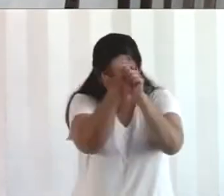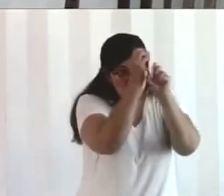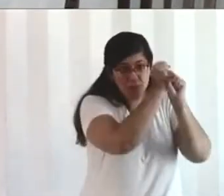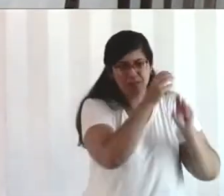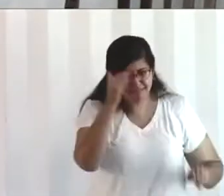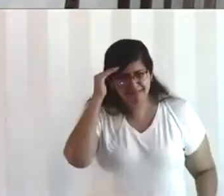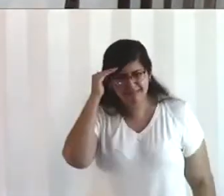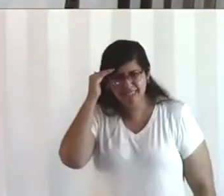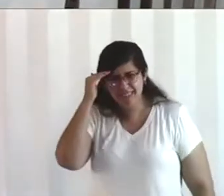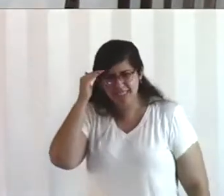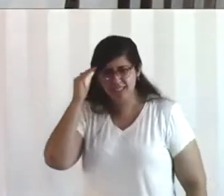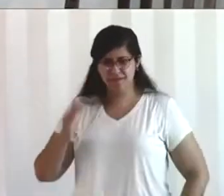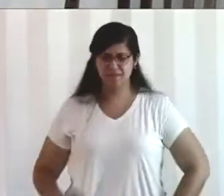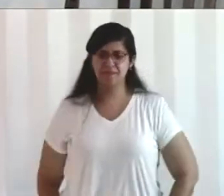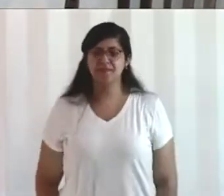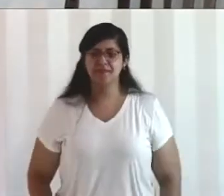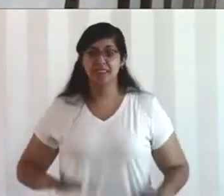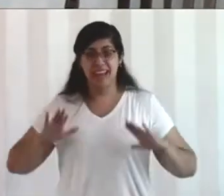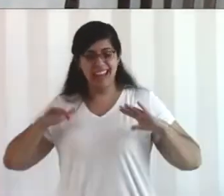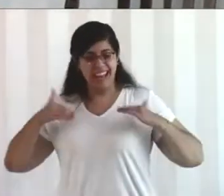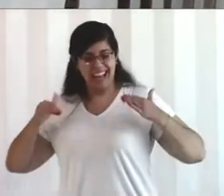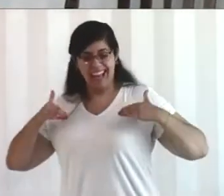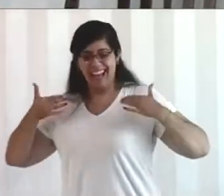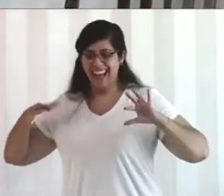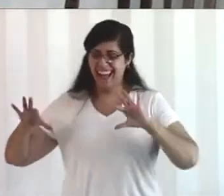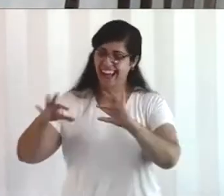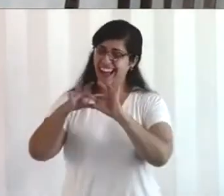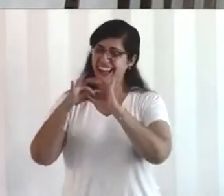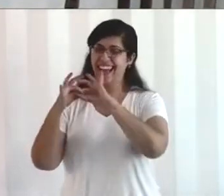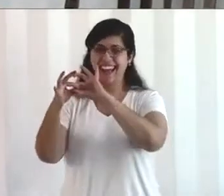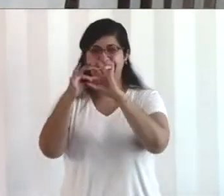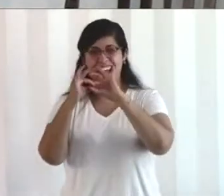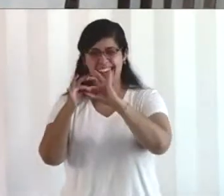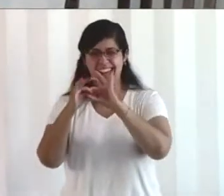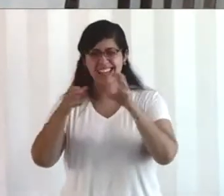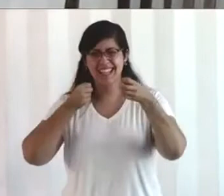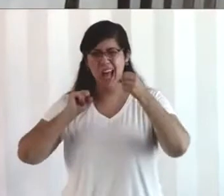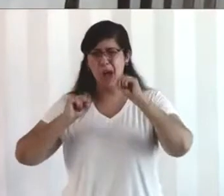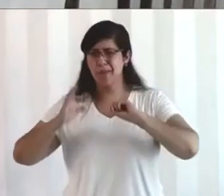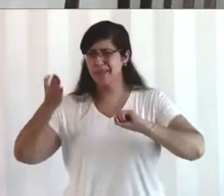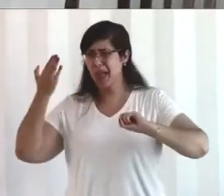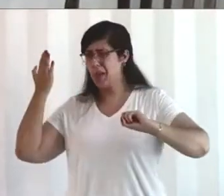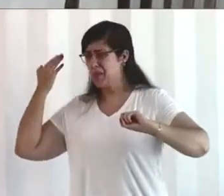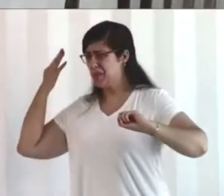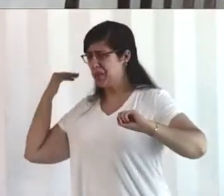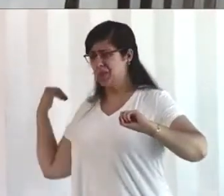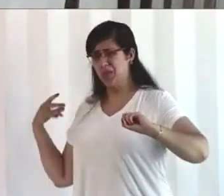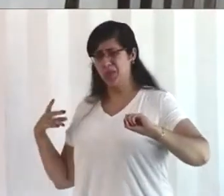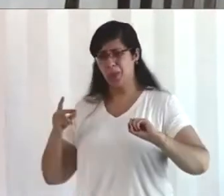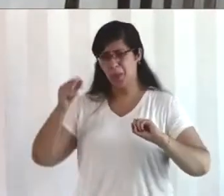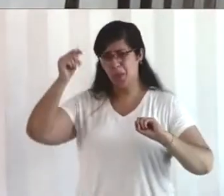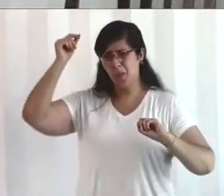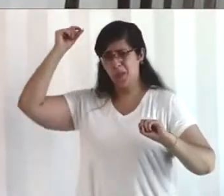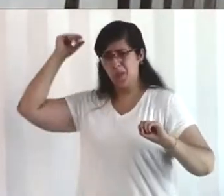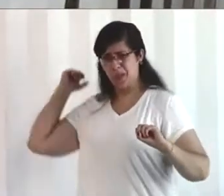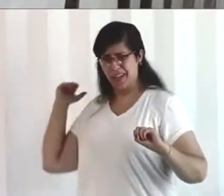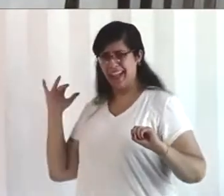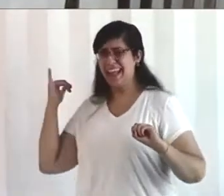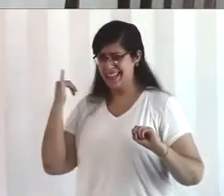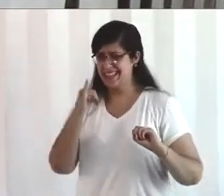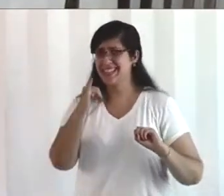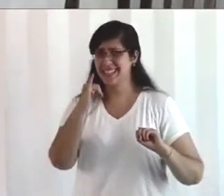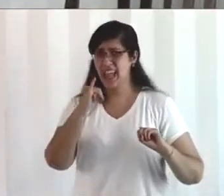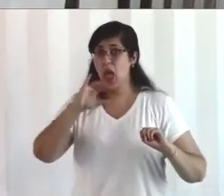em alegria, mais ou menos como o salmista disse, lá muitos anos atrás, séculos atrás, como é bom e